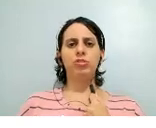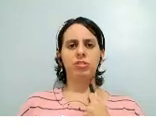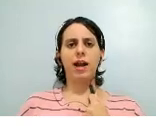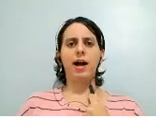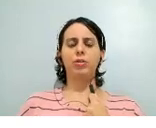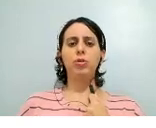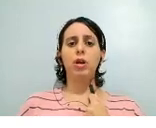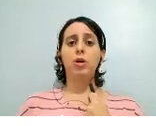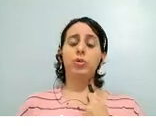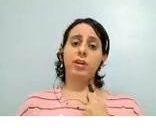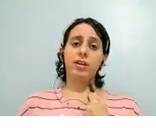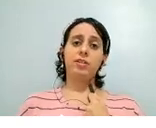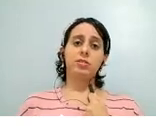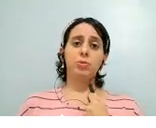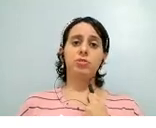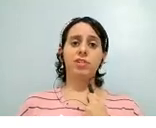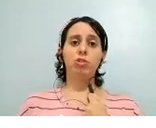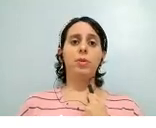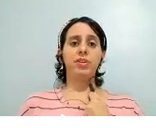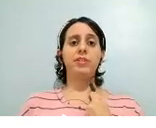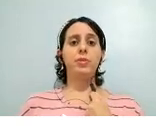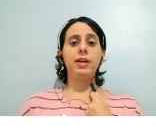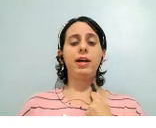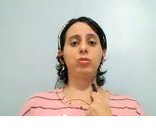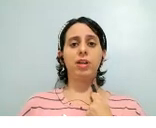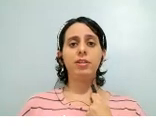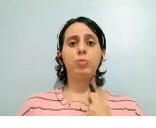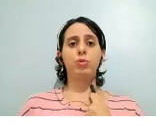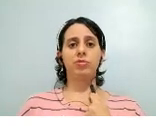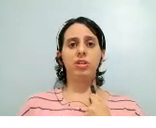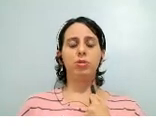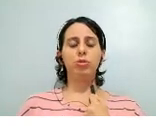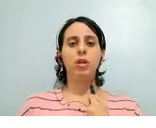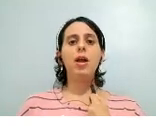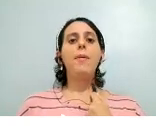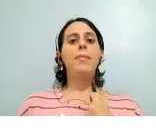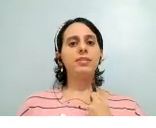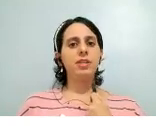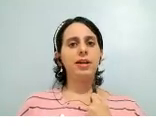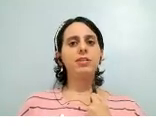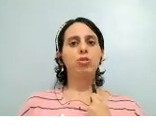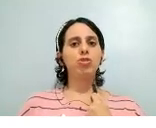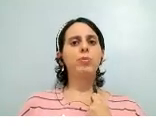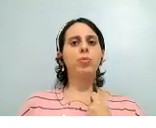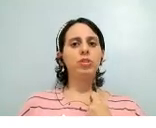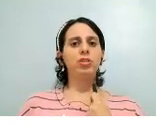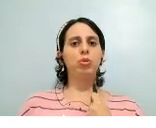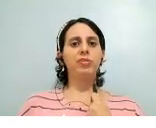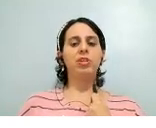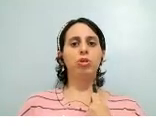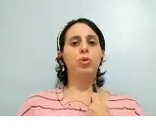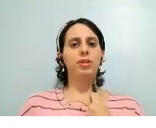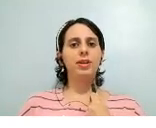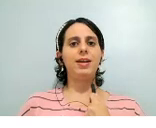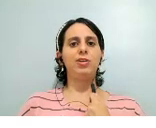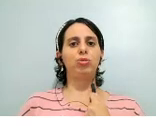muito noticiado, porque estamos vivendo uma pandemia causada por um vírus, mas que ainda surgem muitas